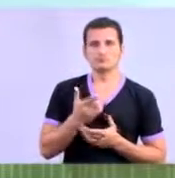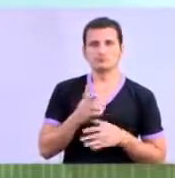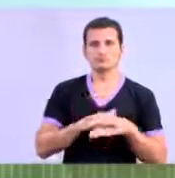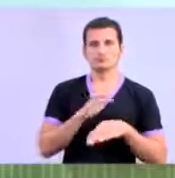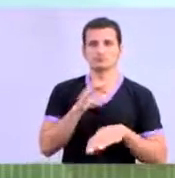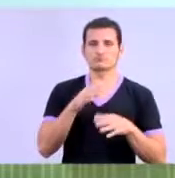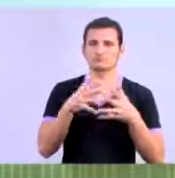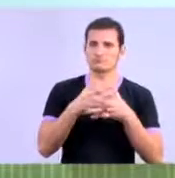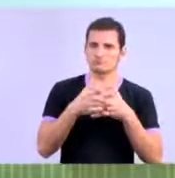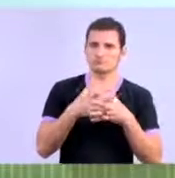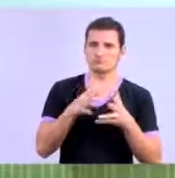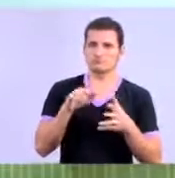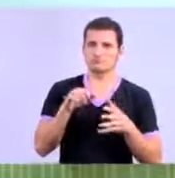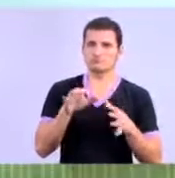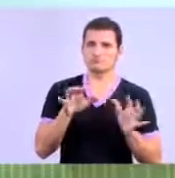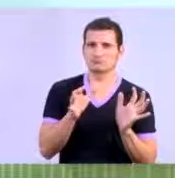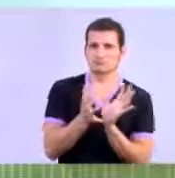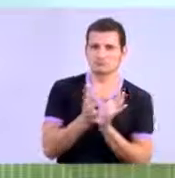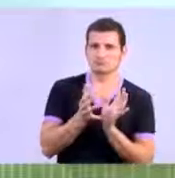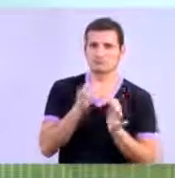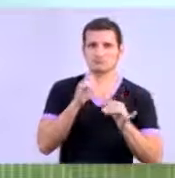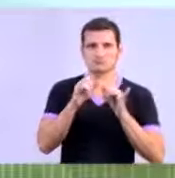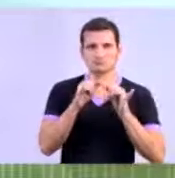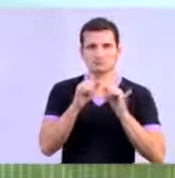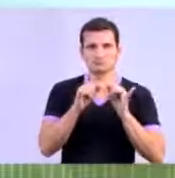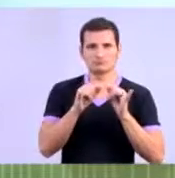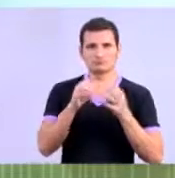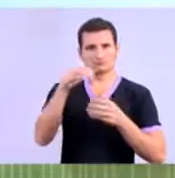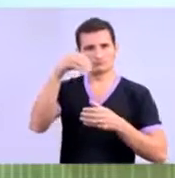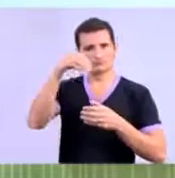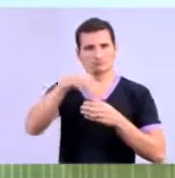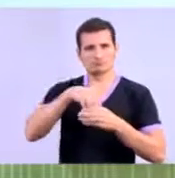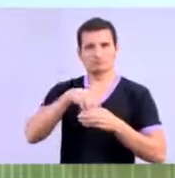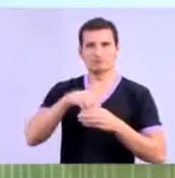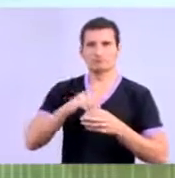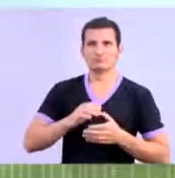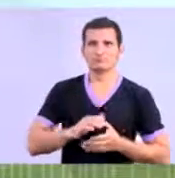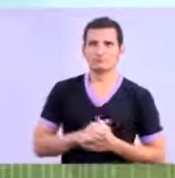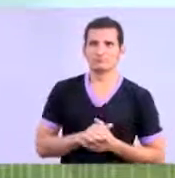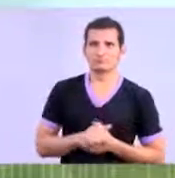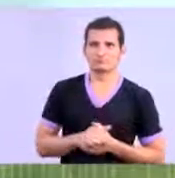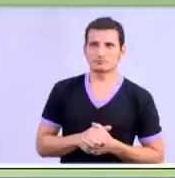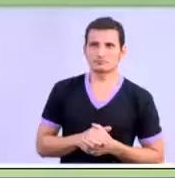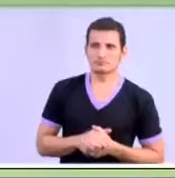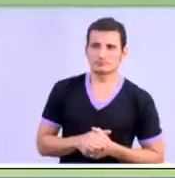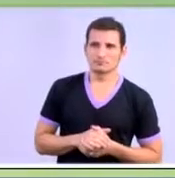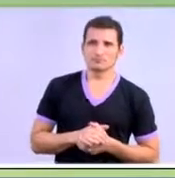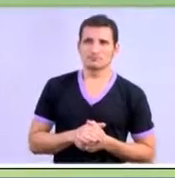né? Não é um valor só, é um conjunto de informações toda dentro de uma caixinha preta. A gente falou daquela caixinha preta, né?